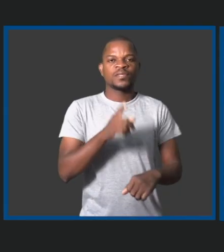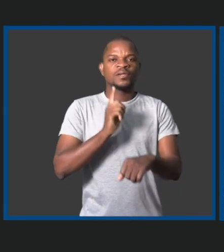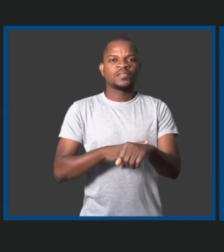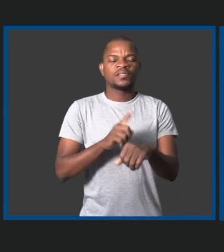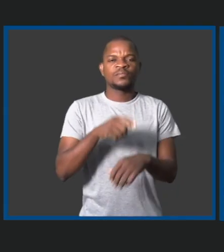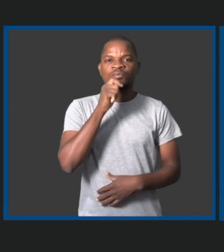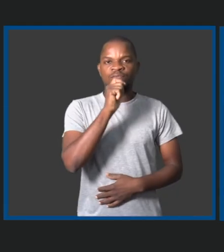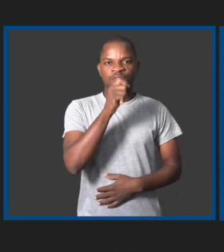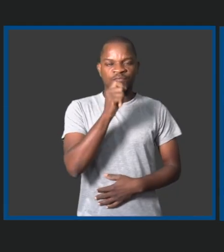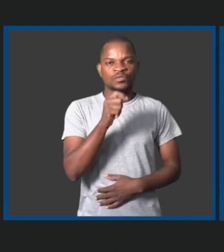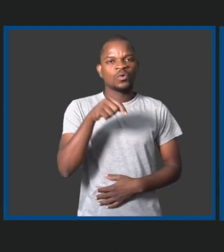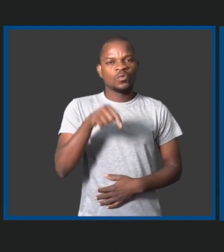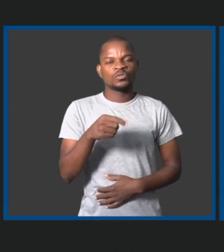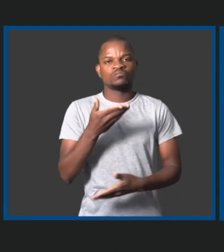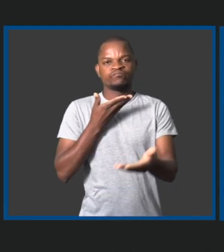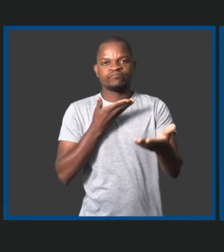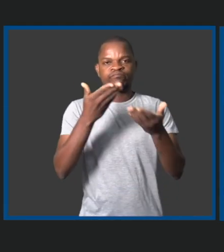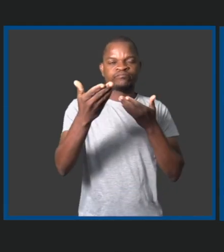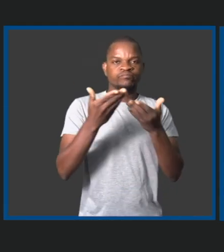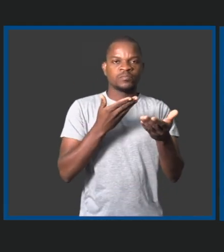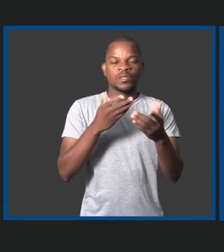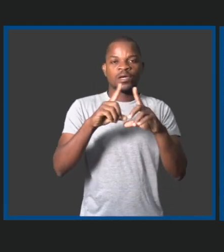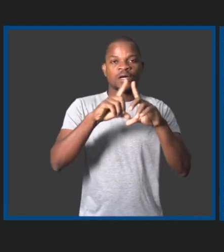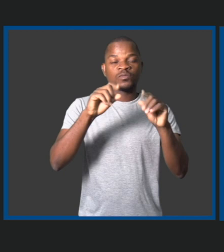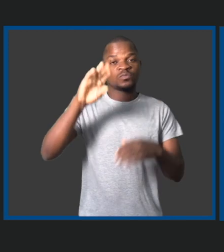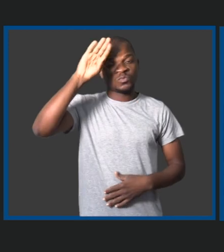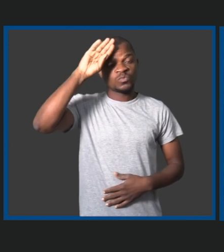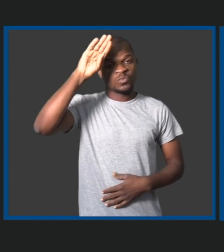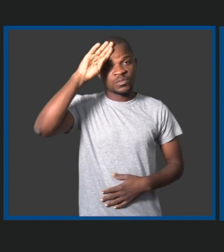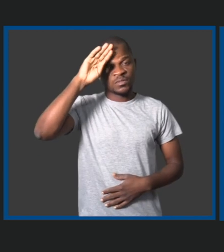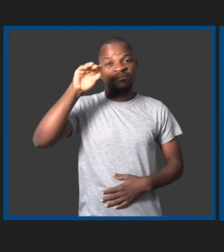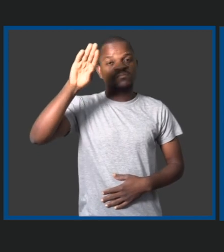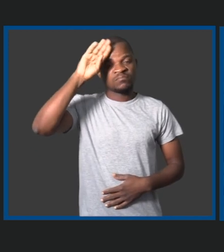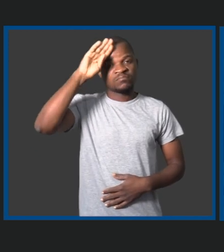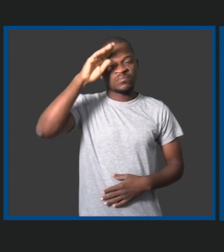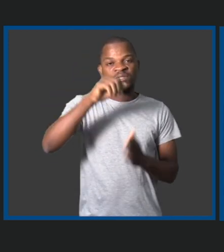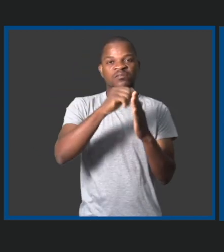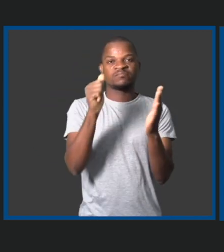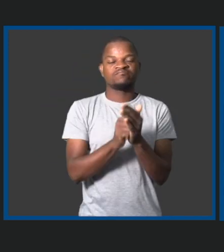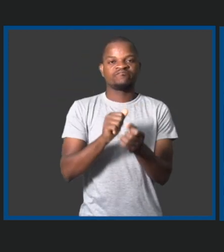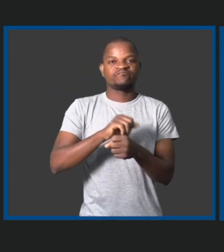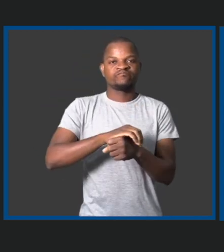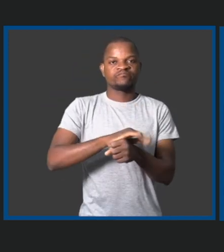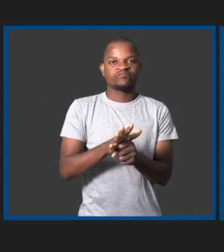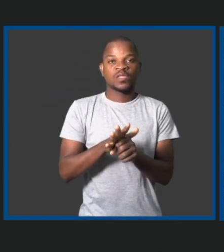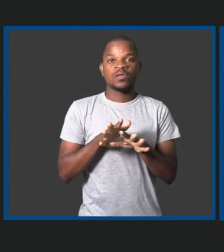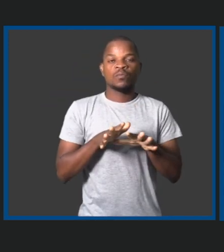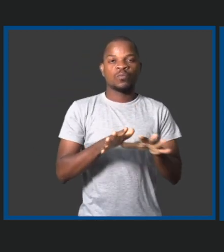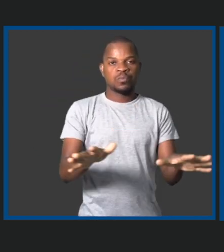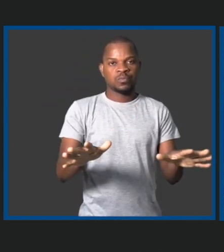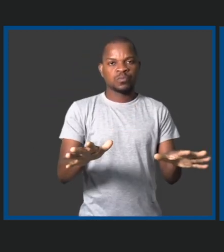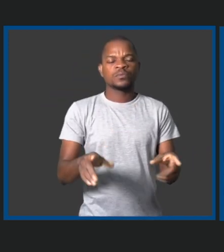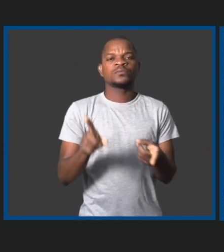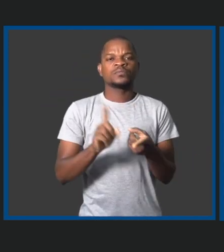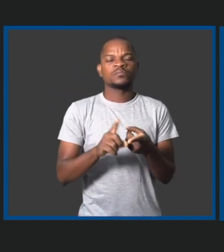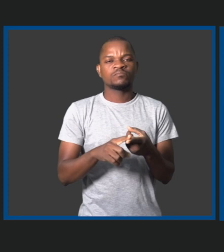conversa. Olá, sejam bem-vindos ao espaço de entrevista. Hoje vamos falar de uma doença que está a abalar o mundo,